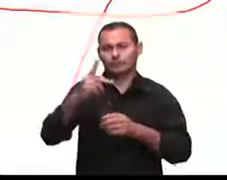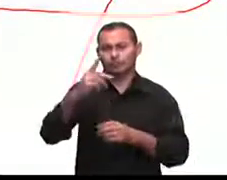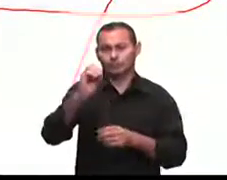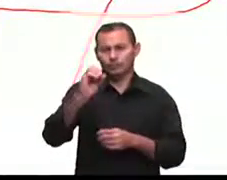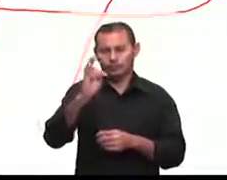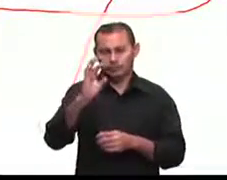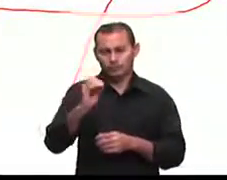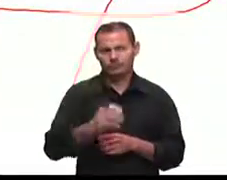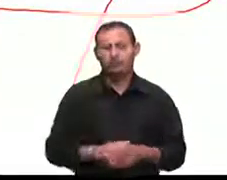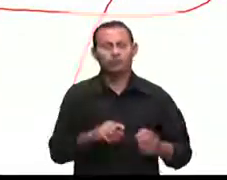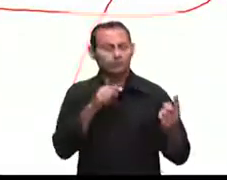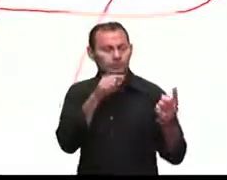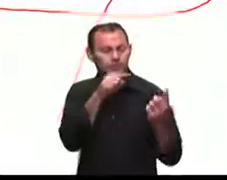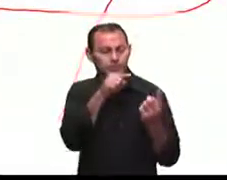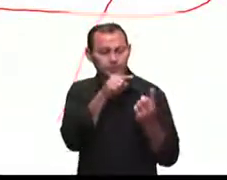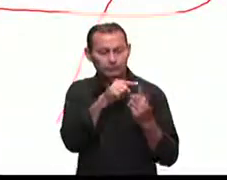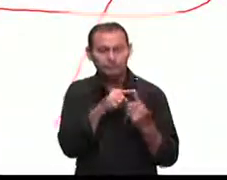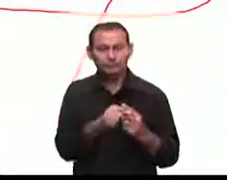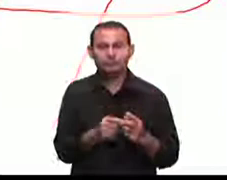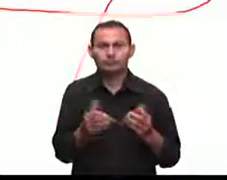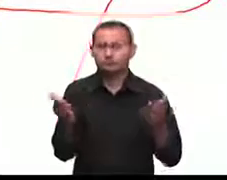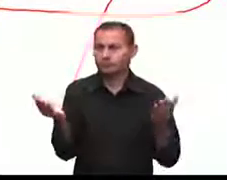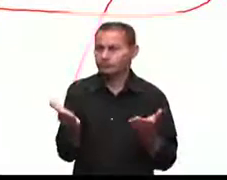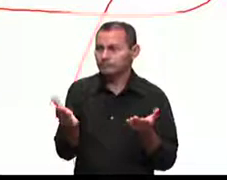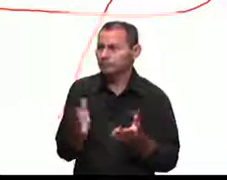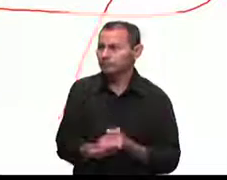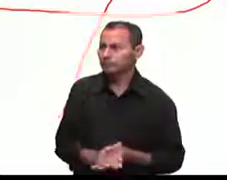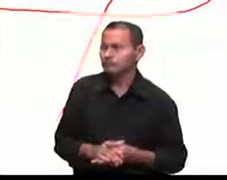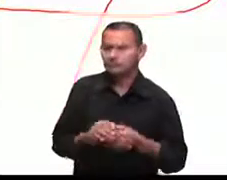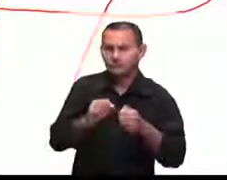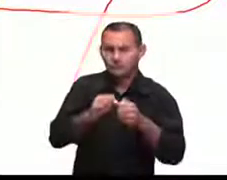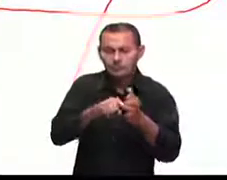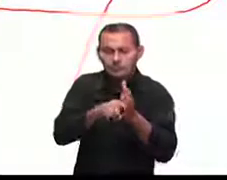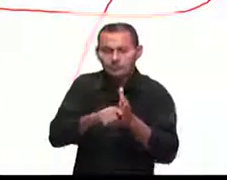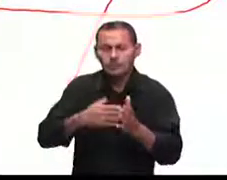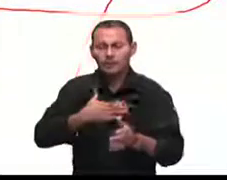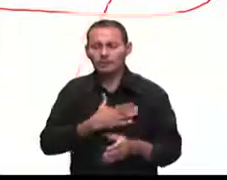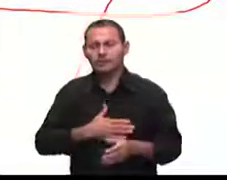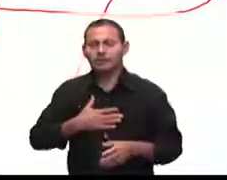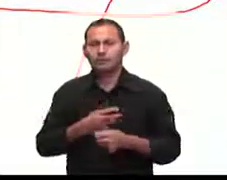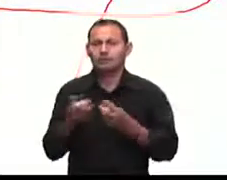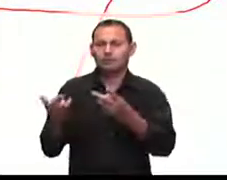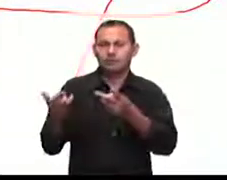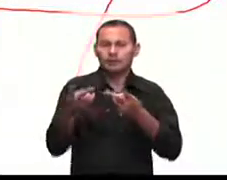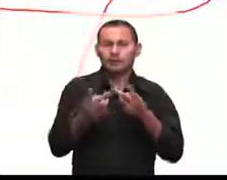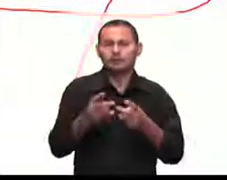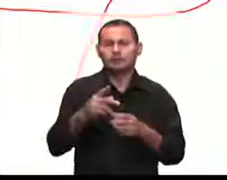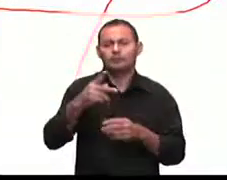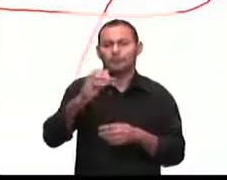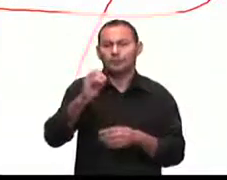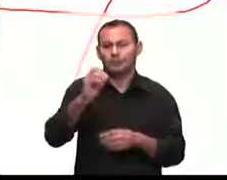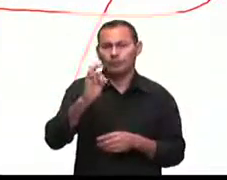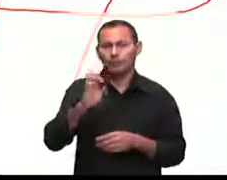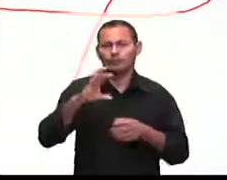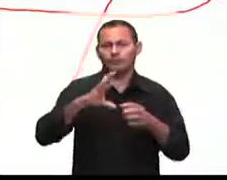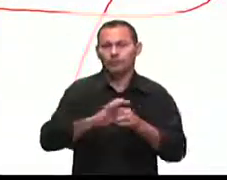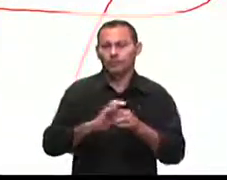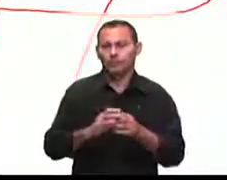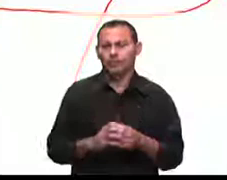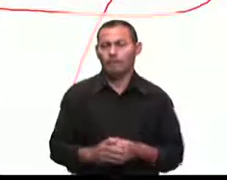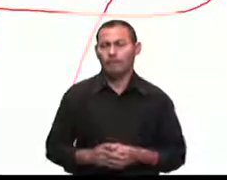posto? E o objetivo aqui, levantar o grau de satisfação dos clientes do posto em